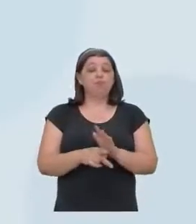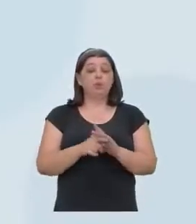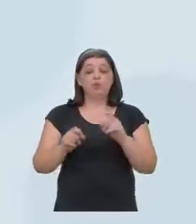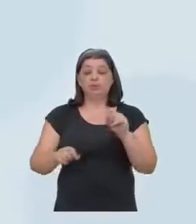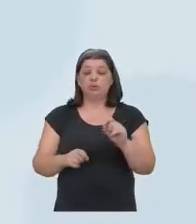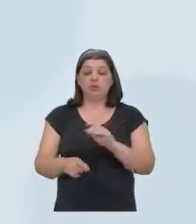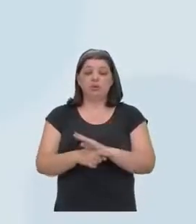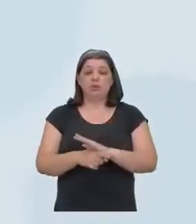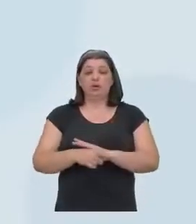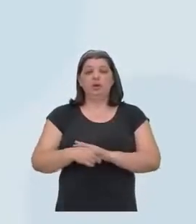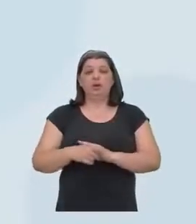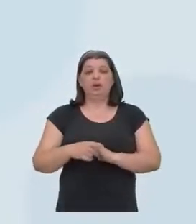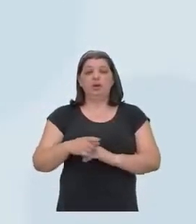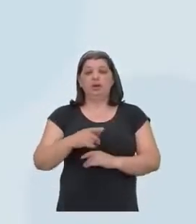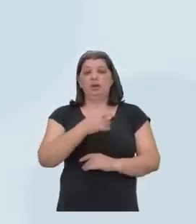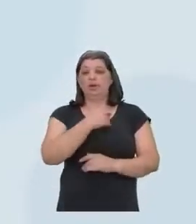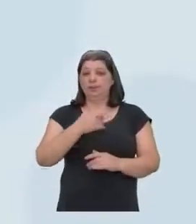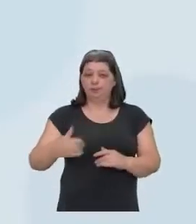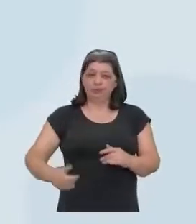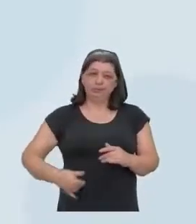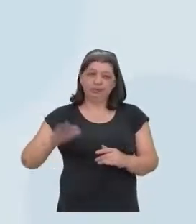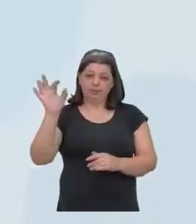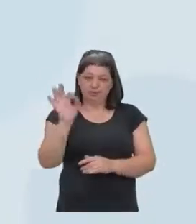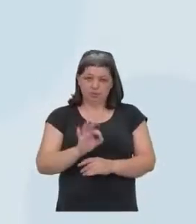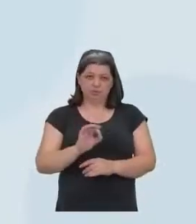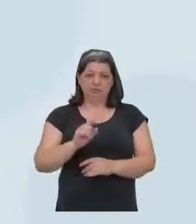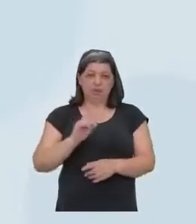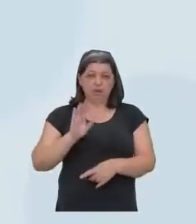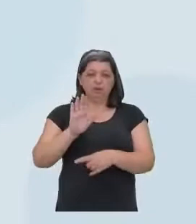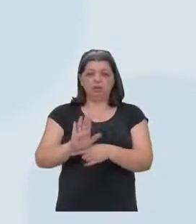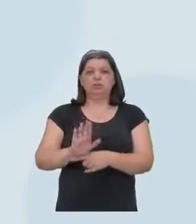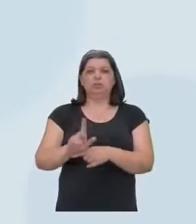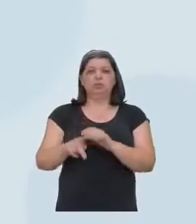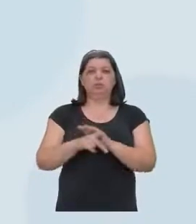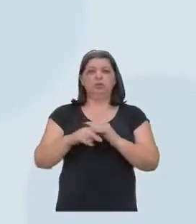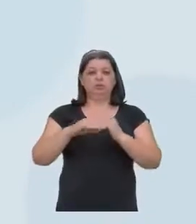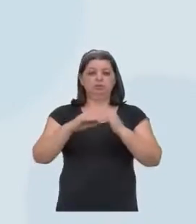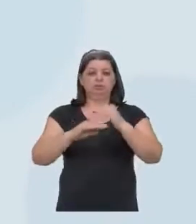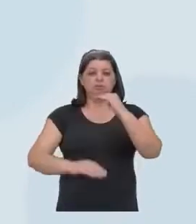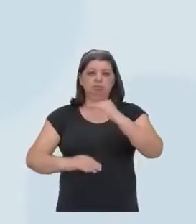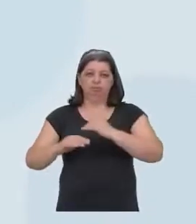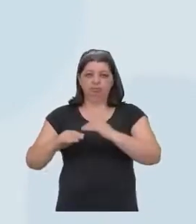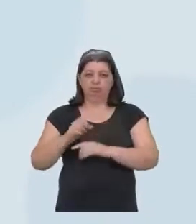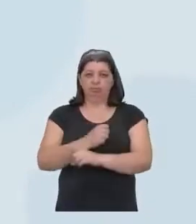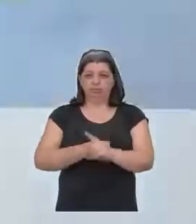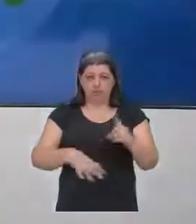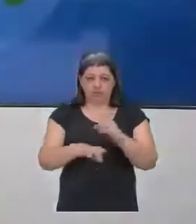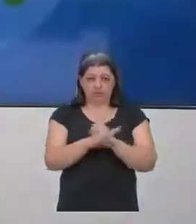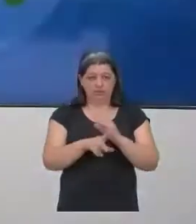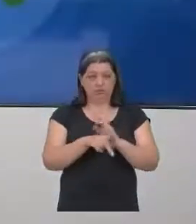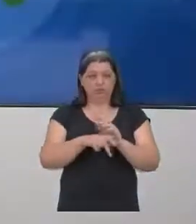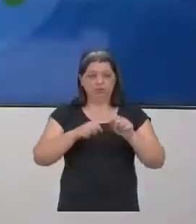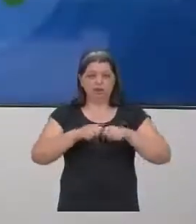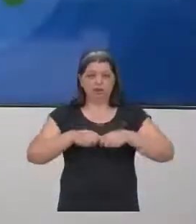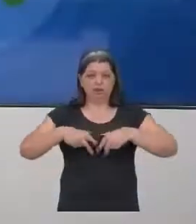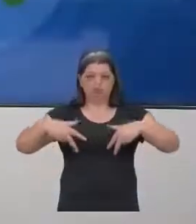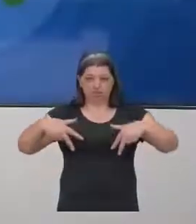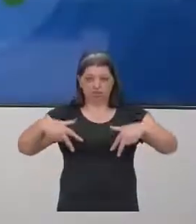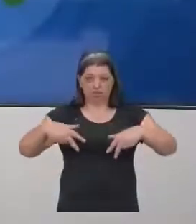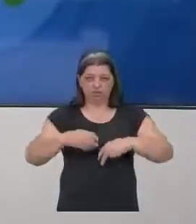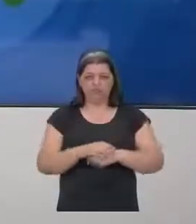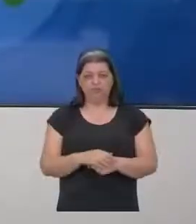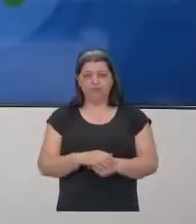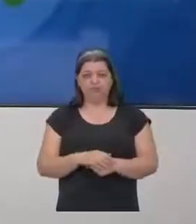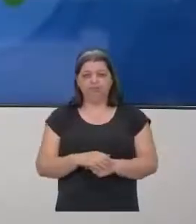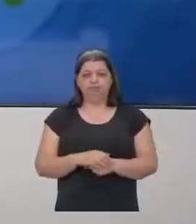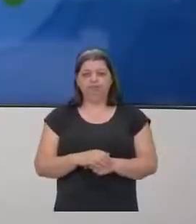tem colaborado para diminuir as desigualdades sociais relacionadas às minorias étnicas? Aqui a questão olha,